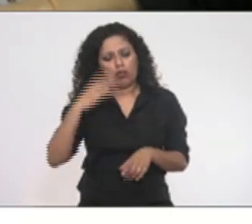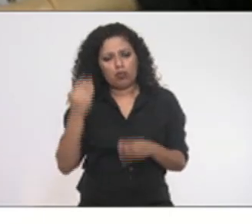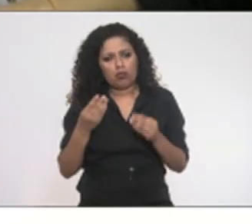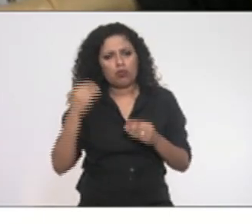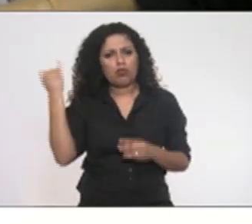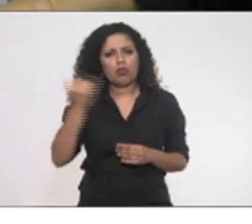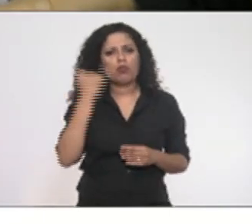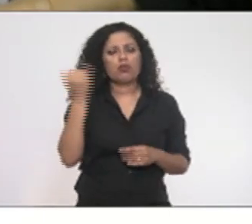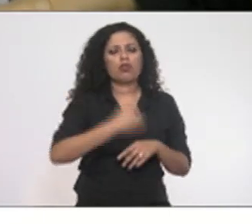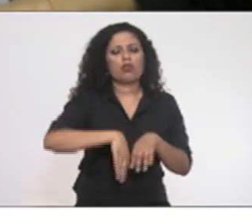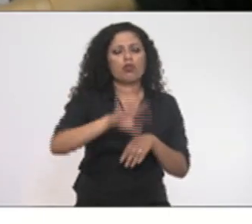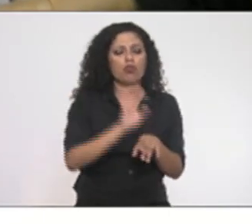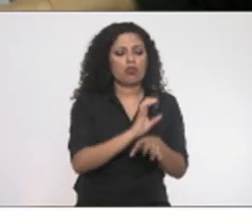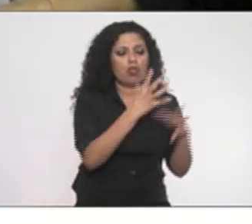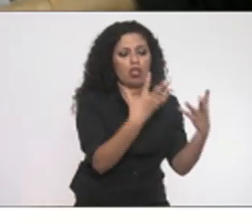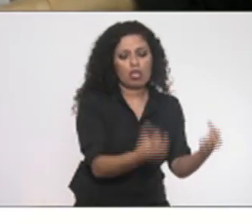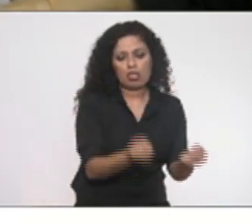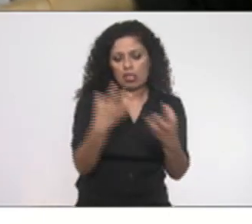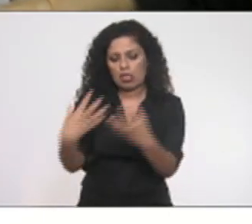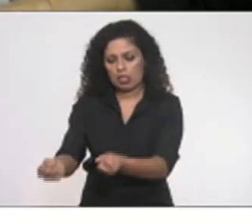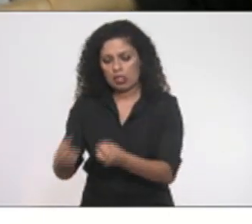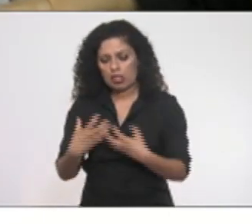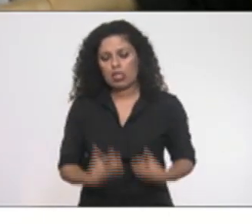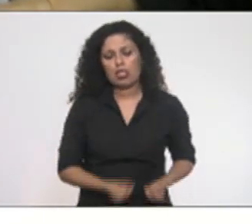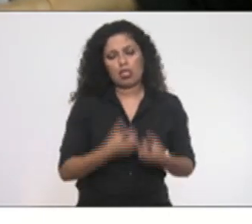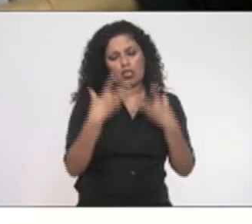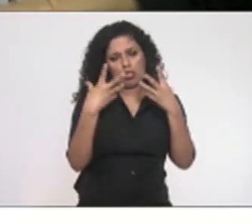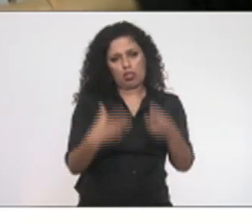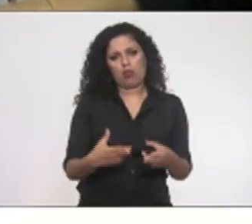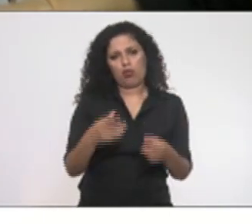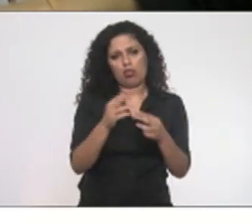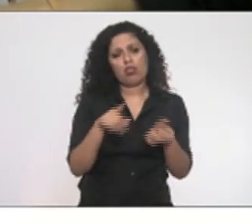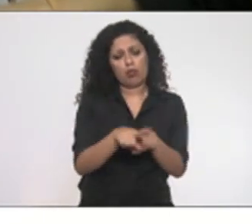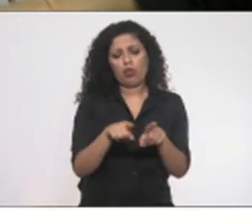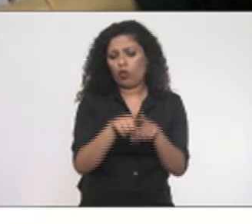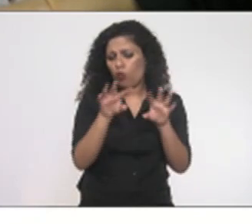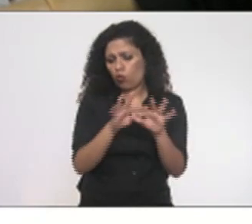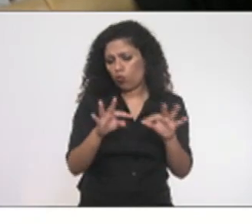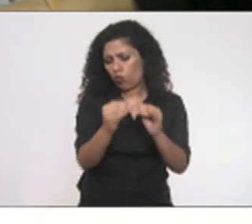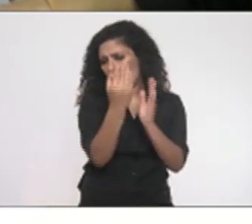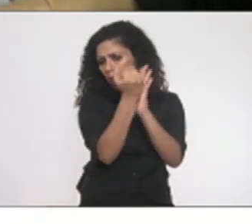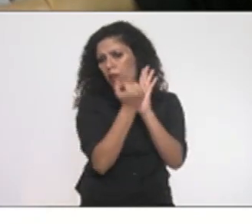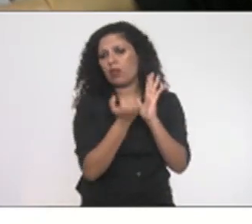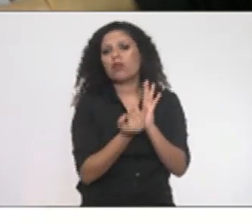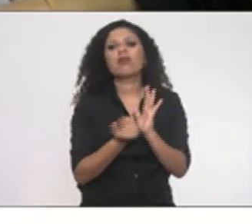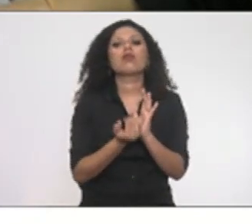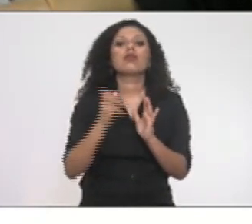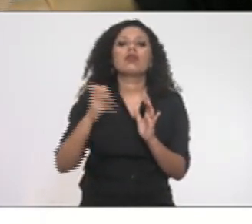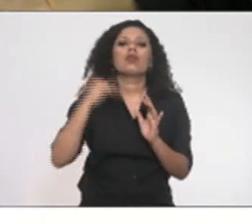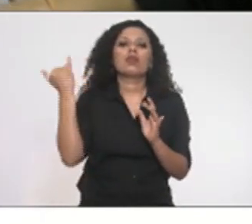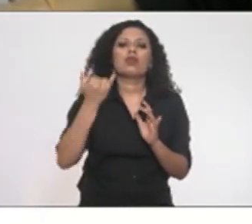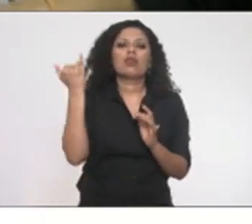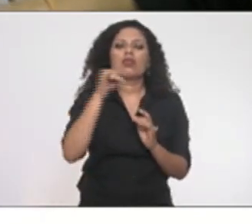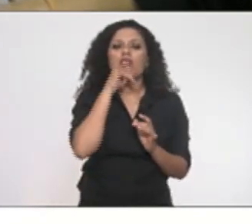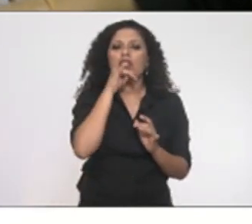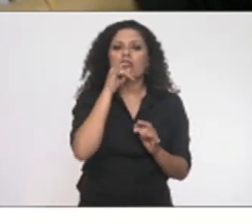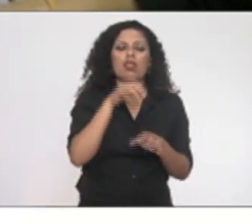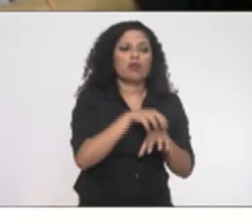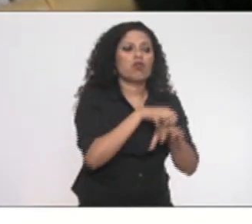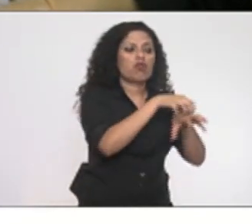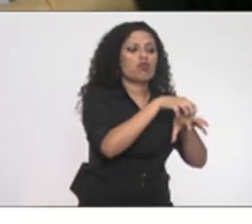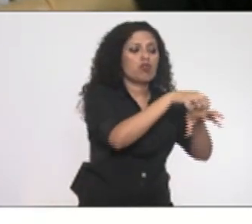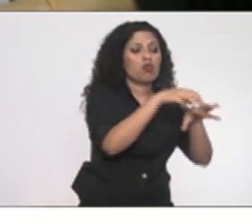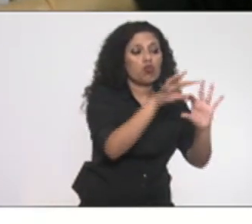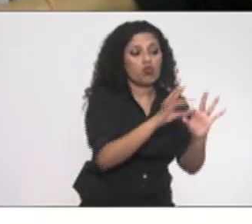os estados aderissem a isso vai ser importante. Bem como a todas as outras medidas que serão necessárias. Por exemplo, tendo as transportadoras